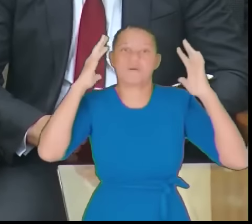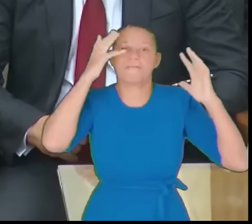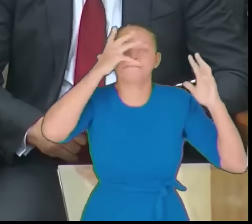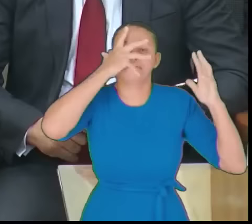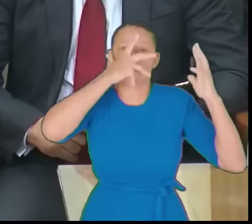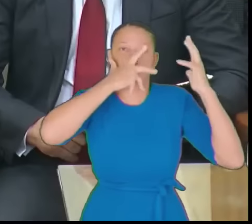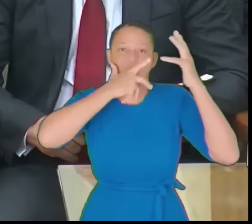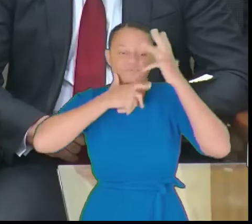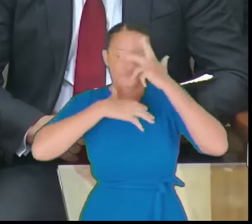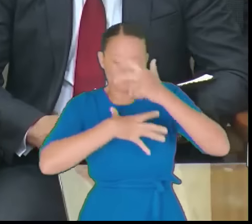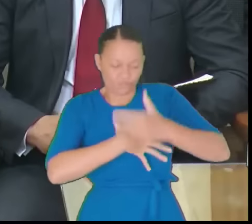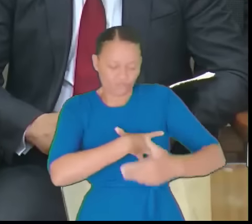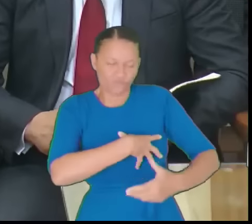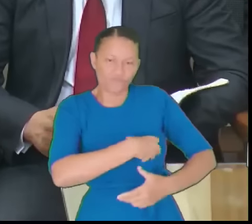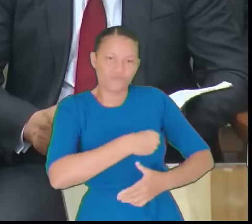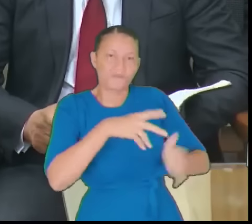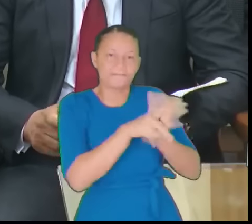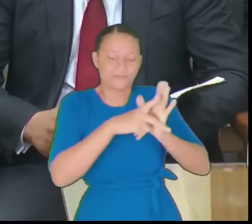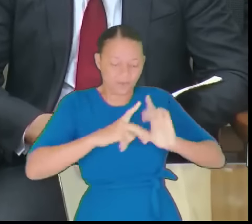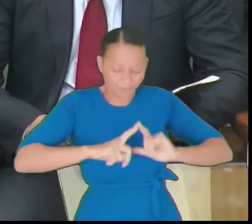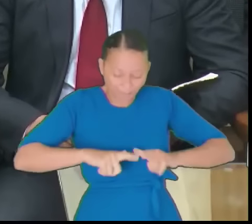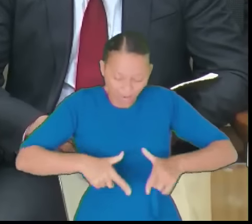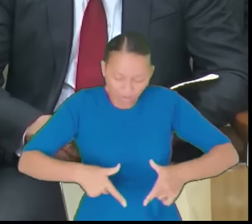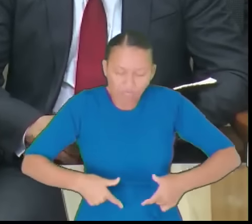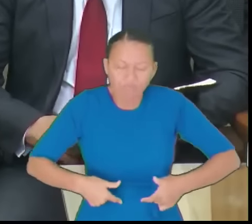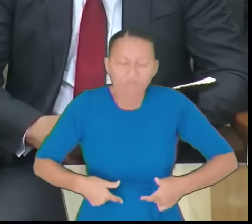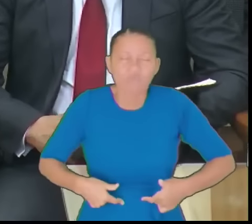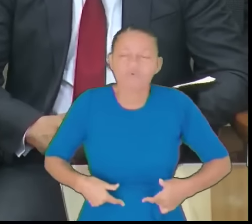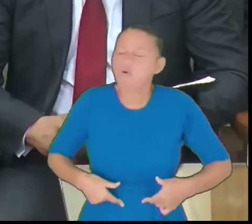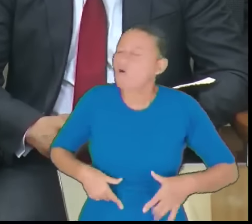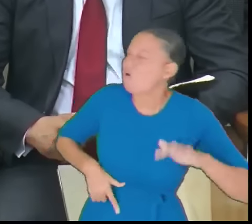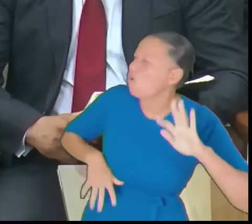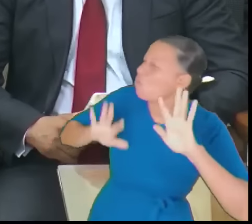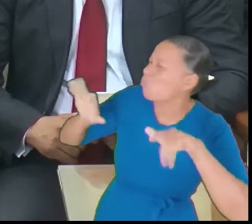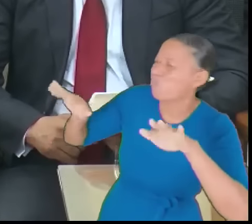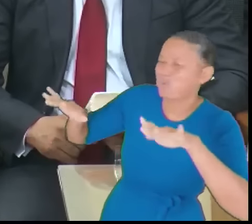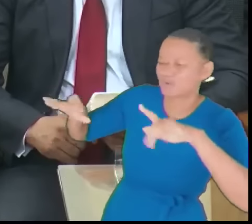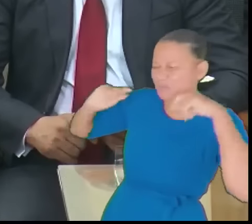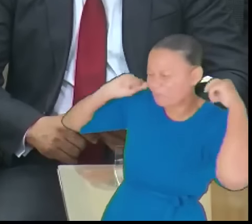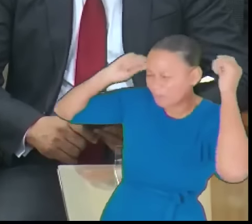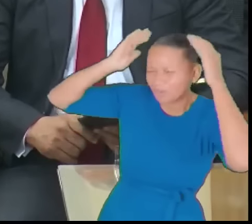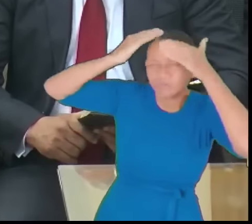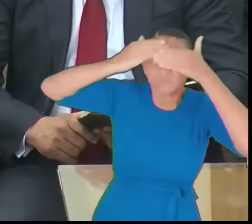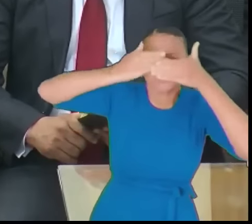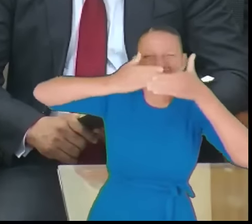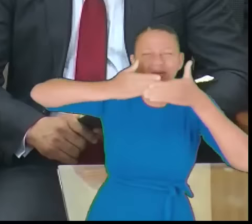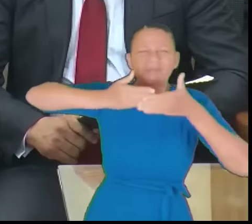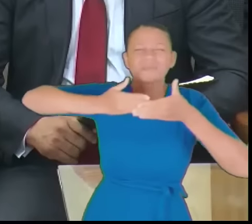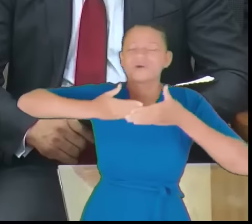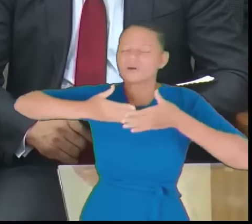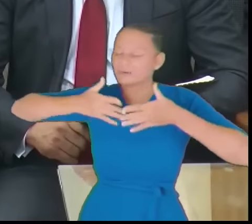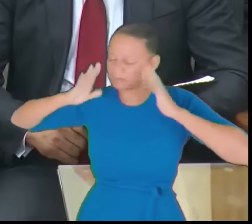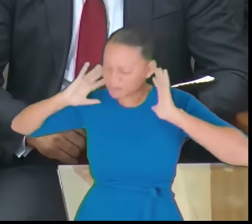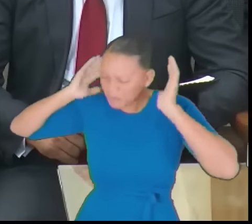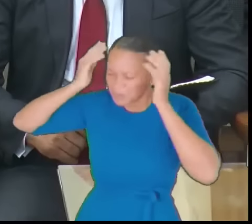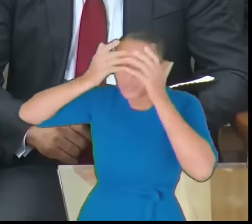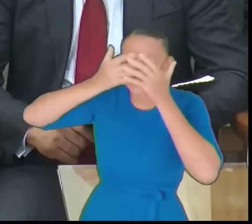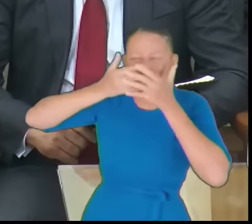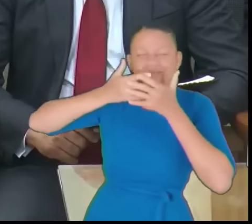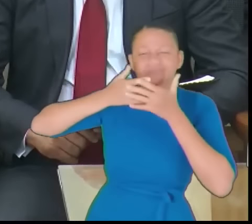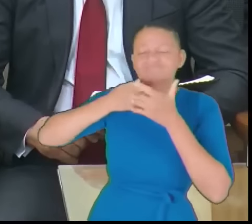filhos de Israel. E eles diziam, Moisés, bote um pano, bote um véu, porque nós